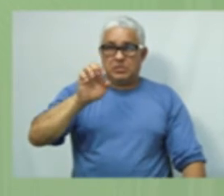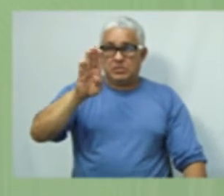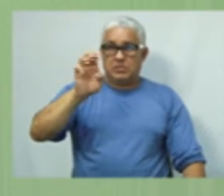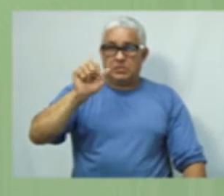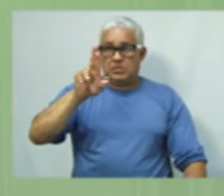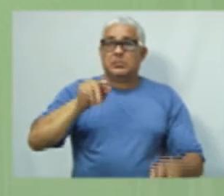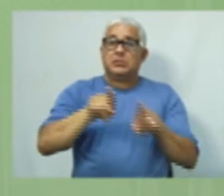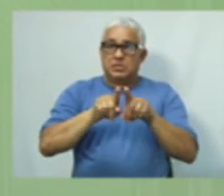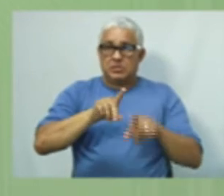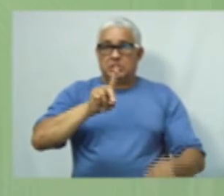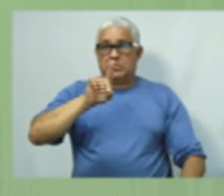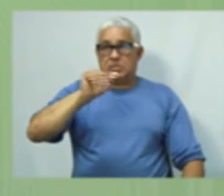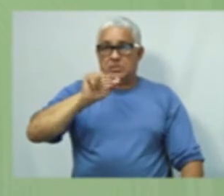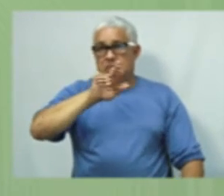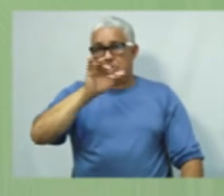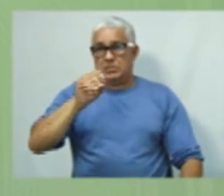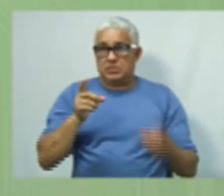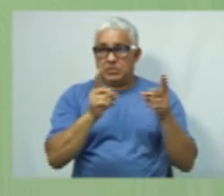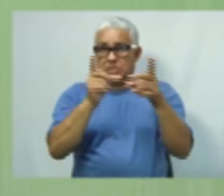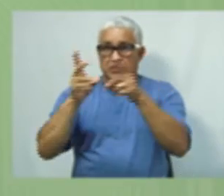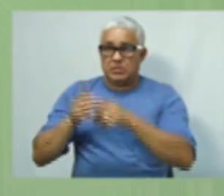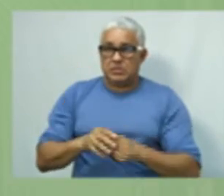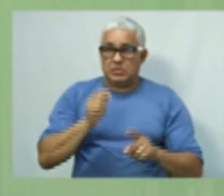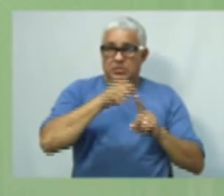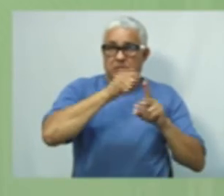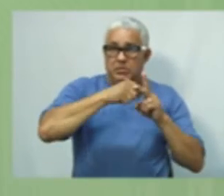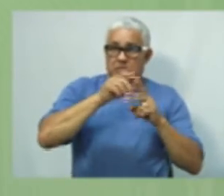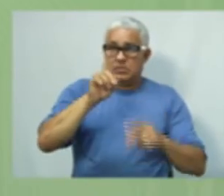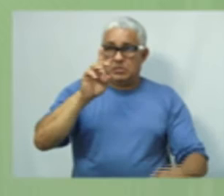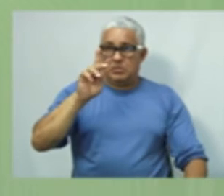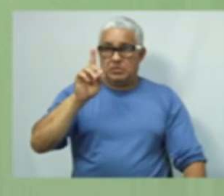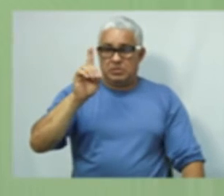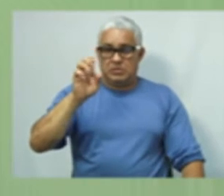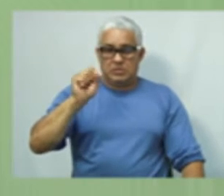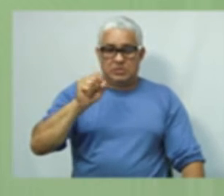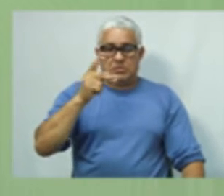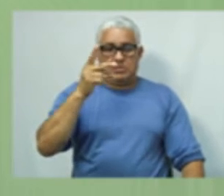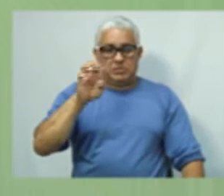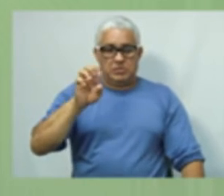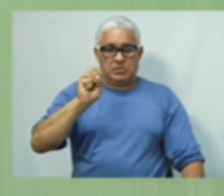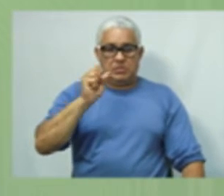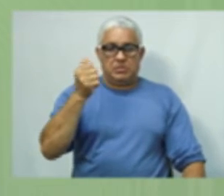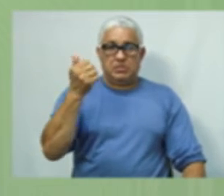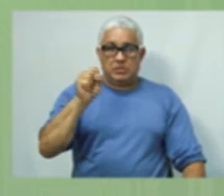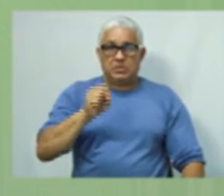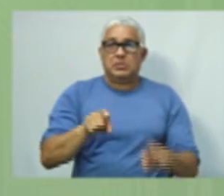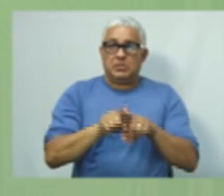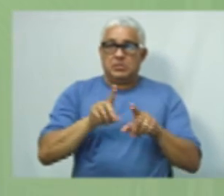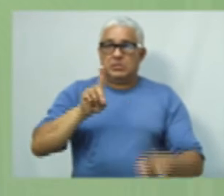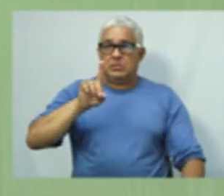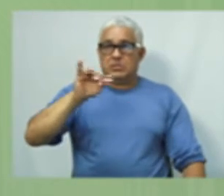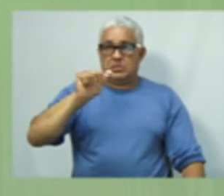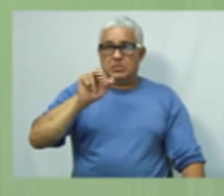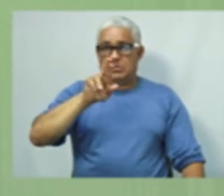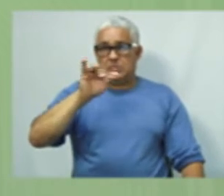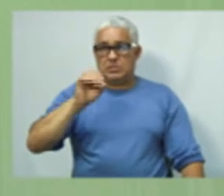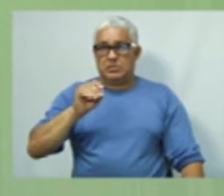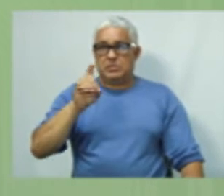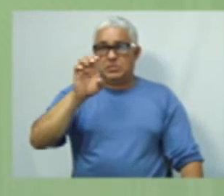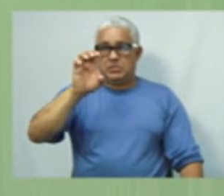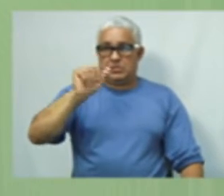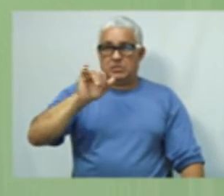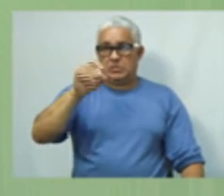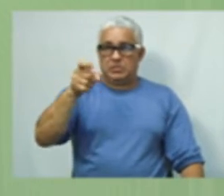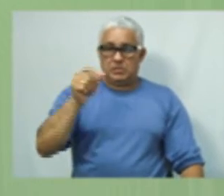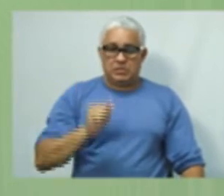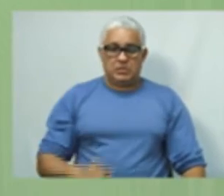de vendas, mensal de despesas, o de bancos e o diário de caixa. Então, só para